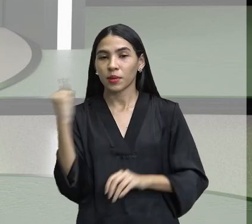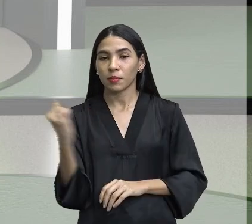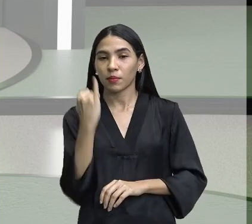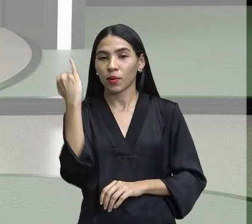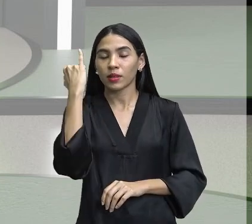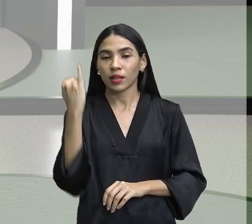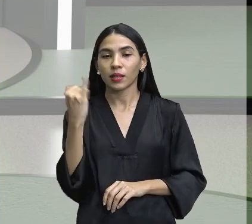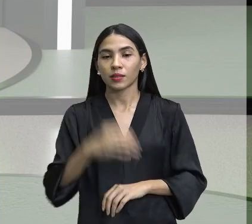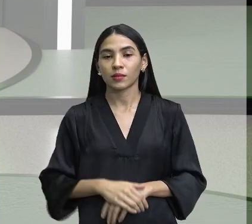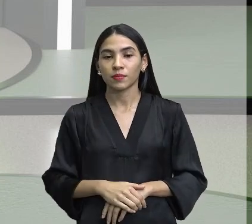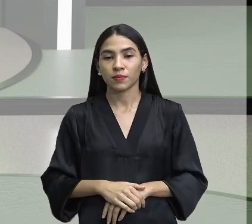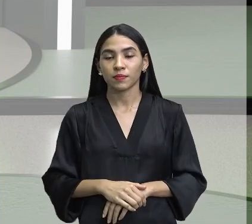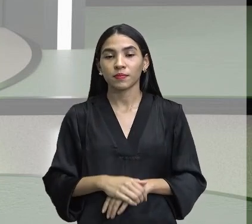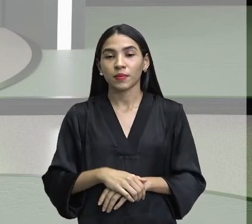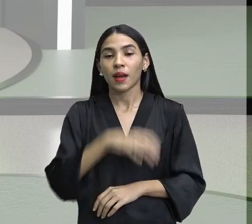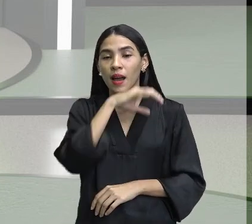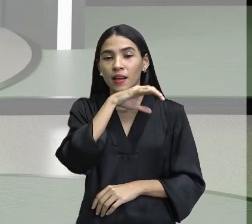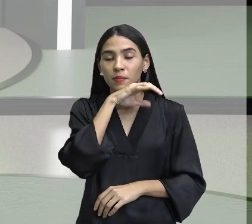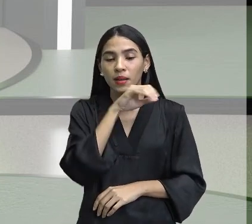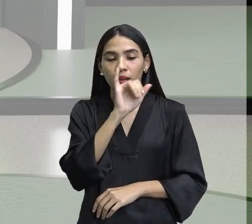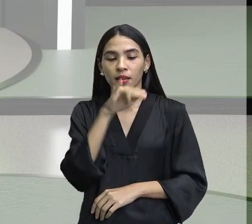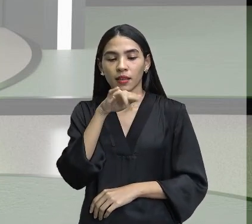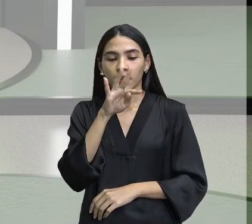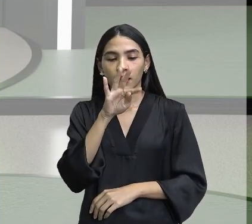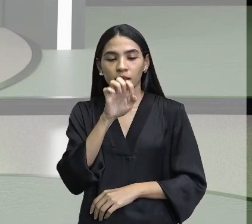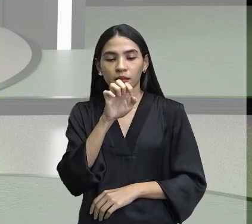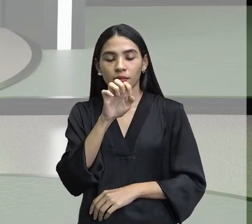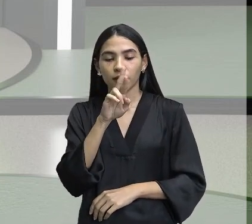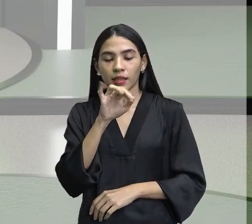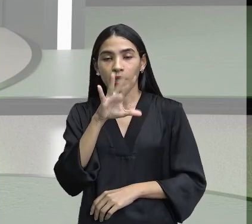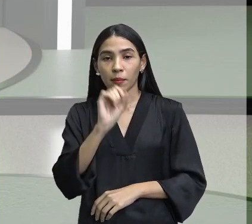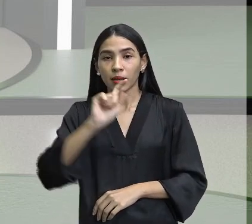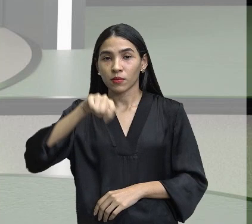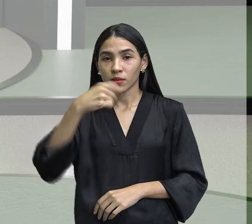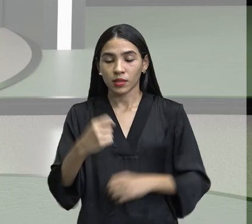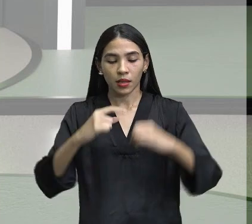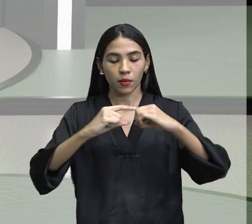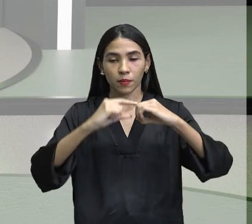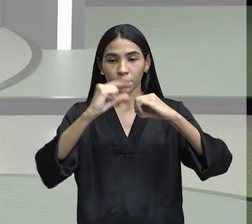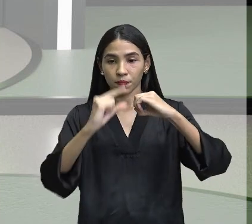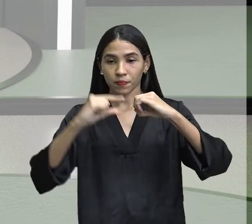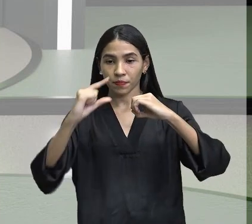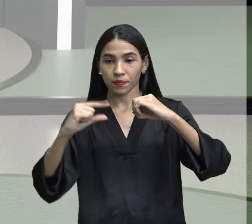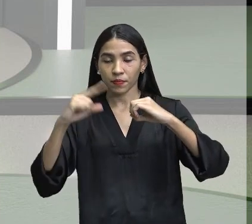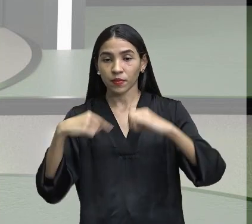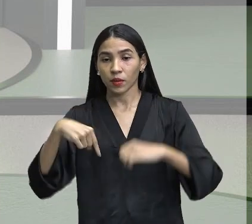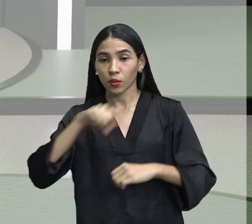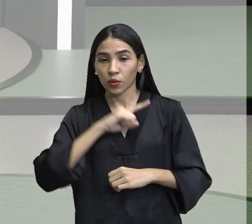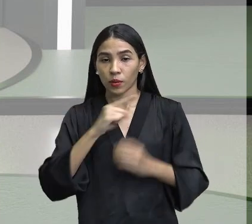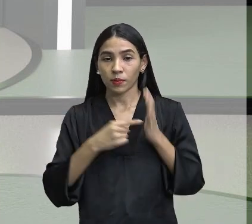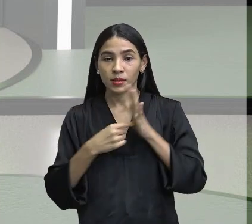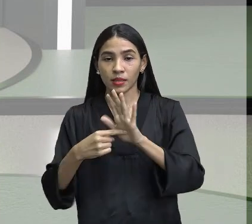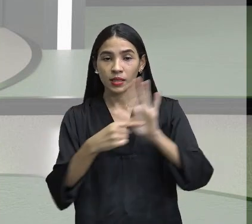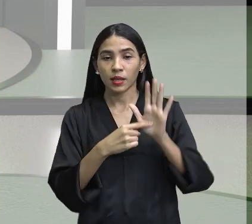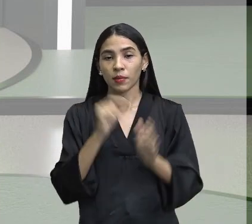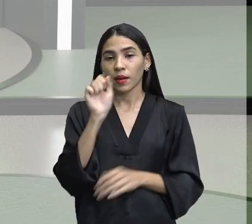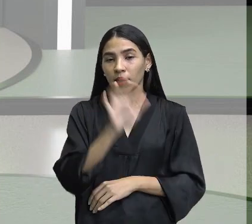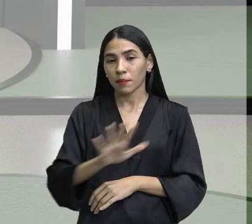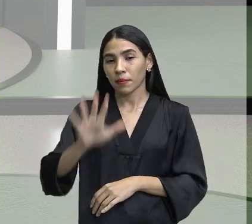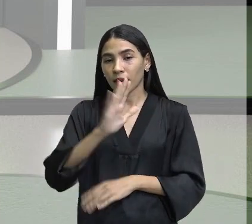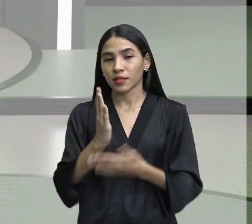os animais invertebrados. Não é à toa que nós estamos representando alguns desses invertebrados que nós vamos